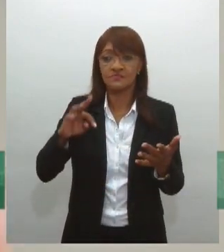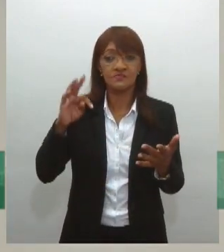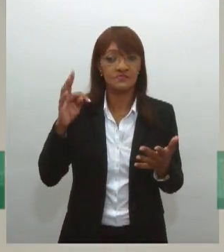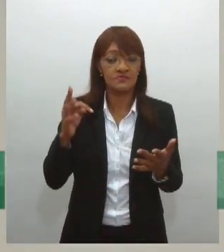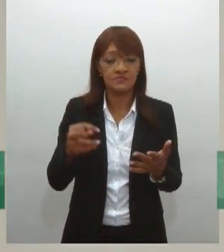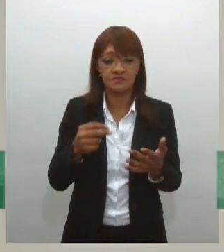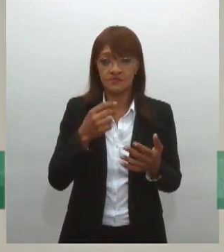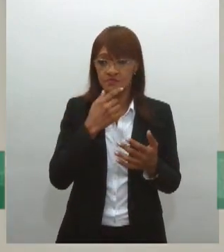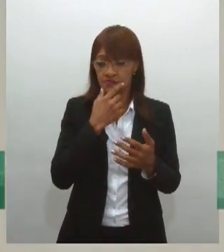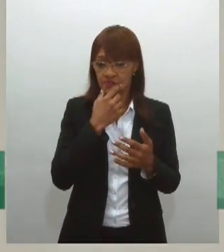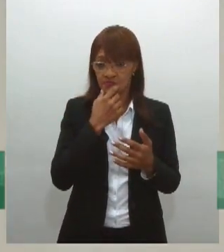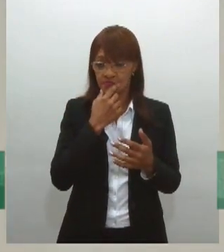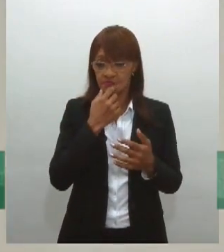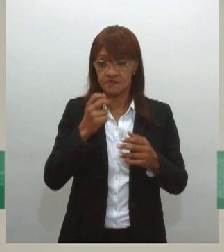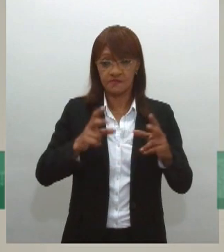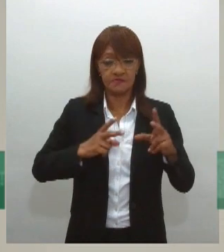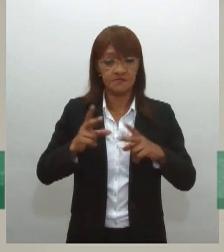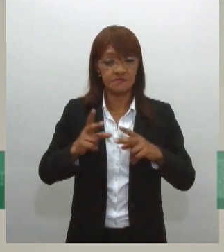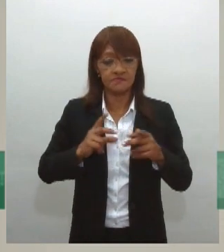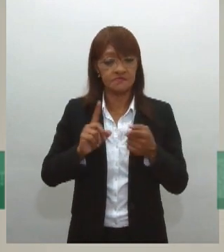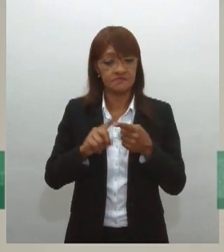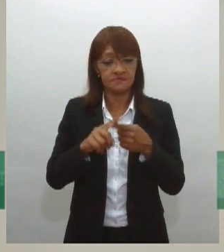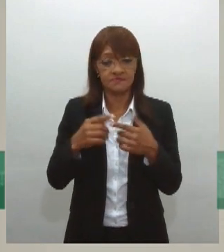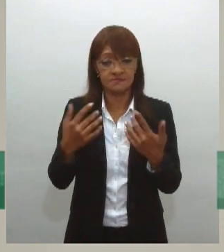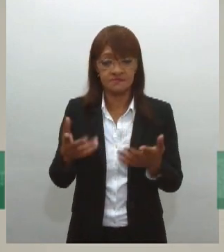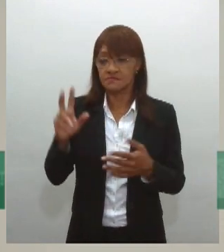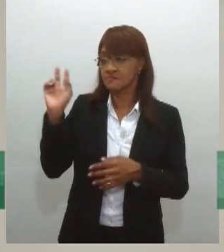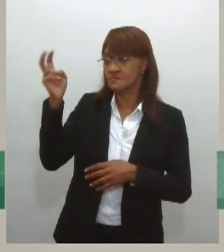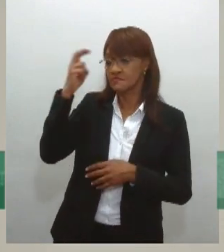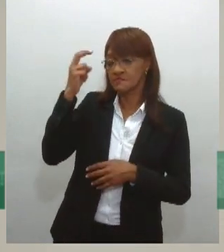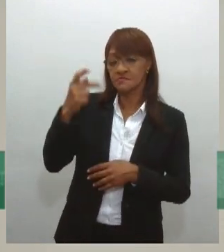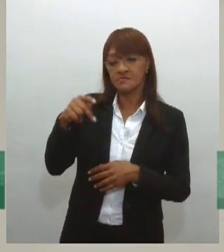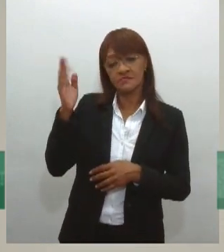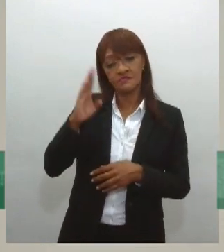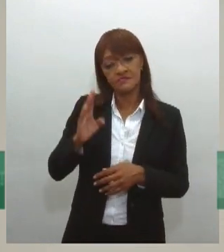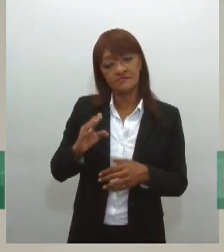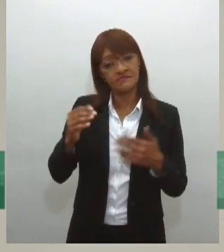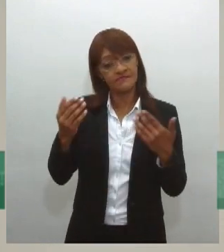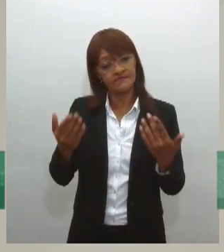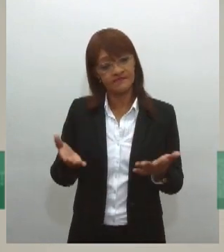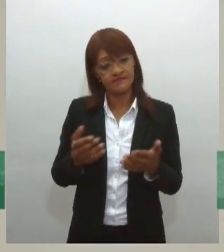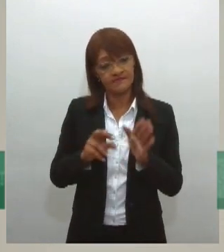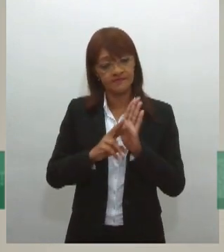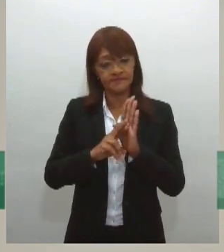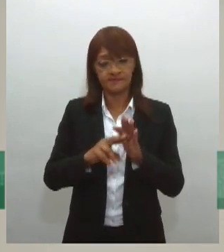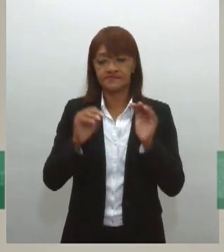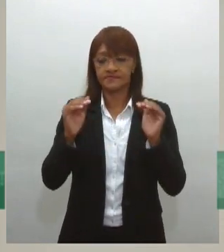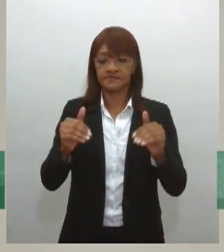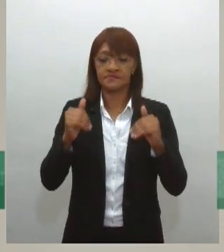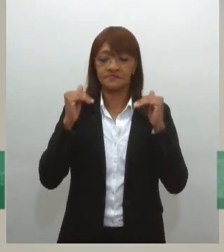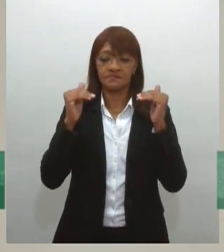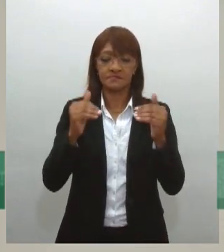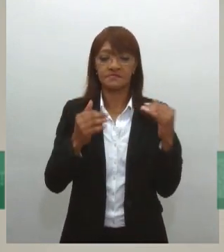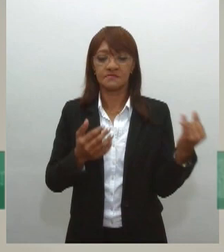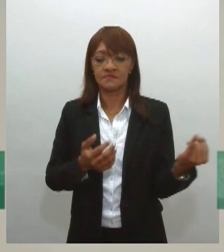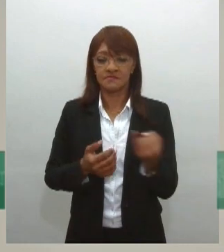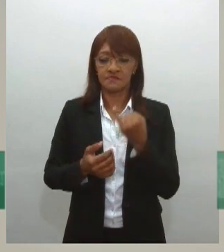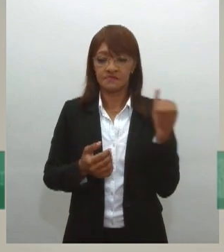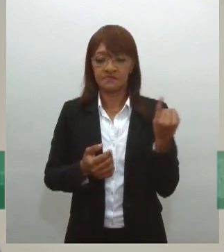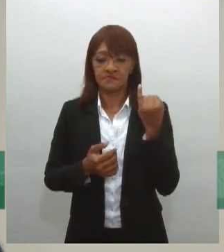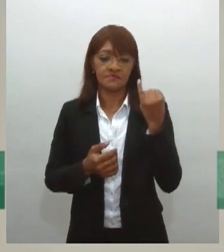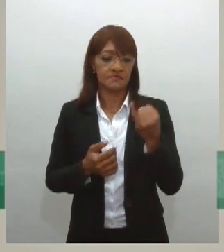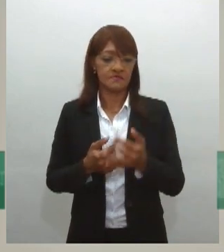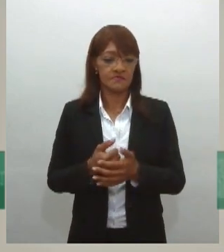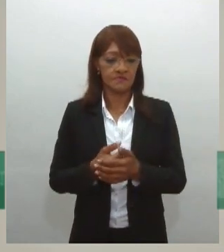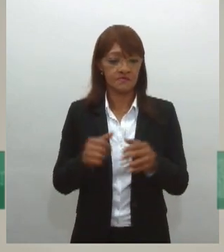que produzem cultura no Brasil. Então, representa um avanço muito significativo e, para esse sistema